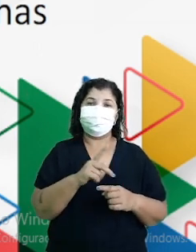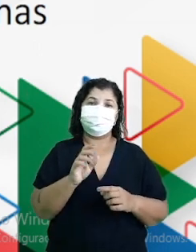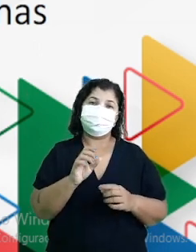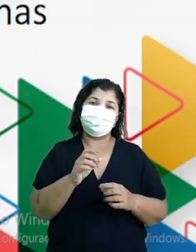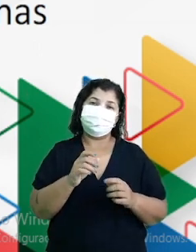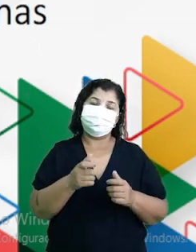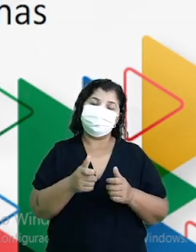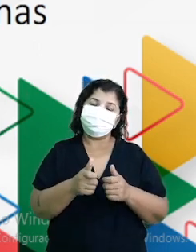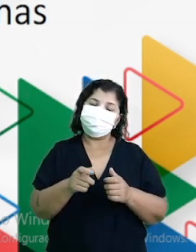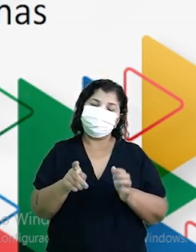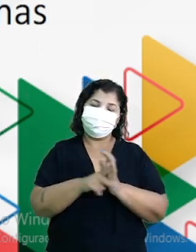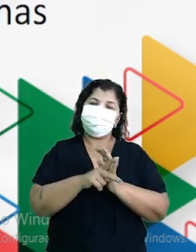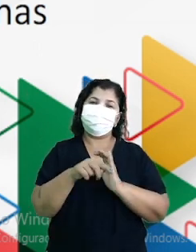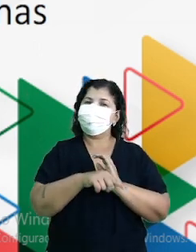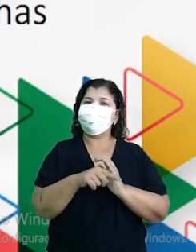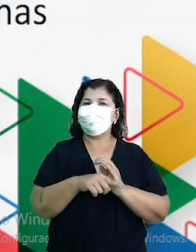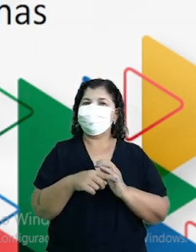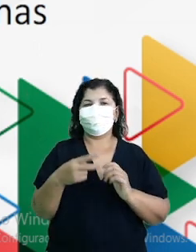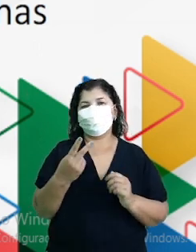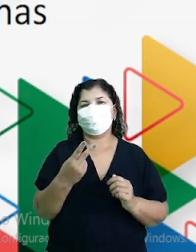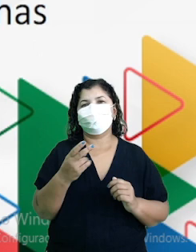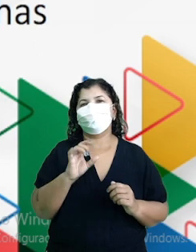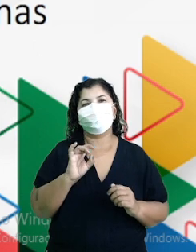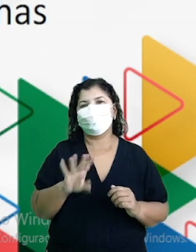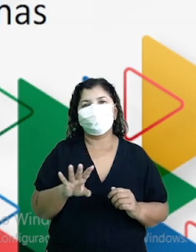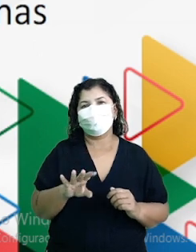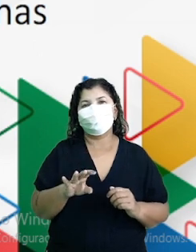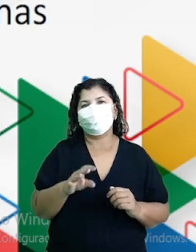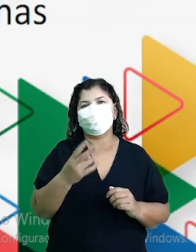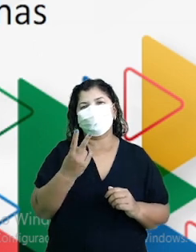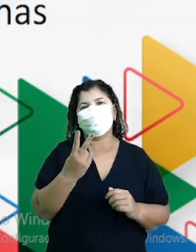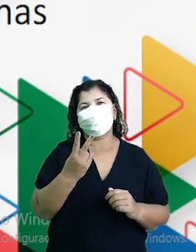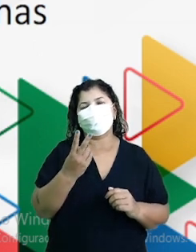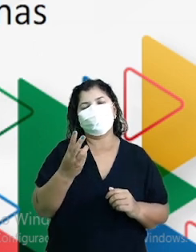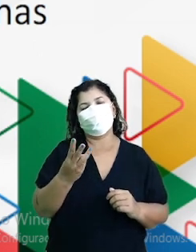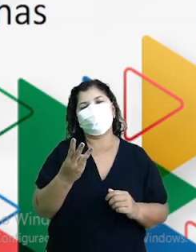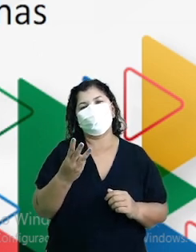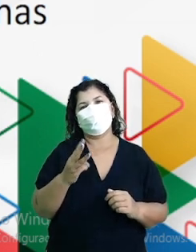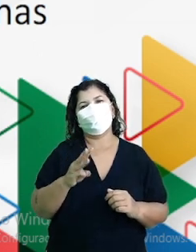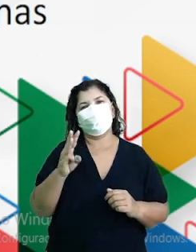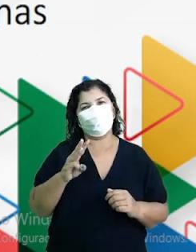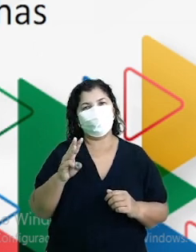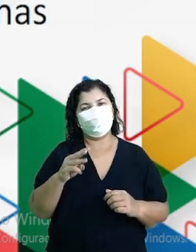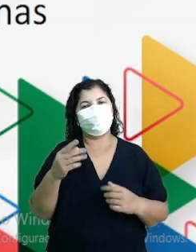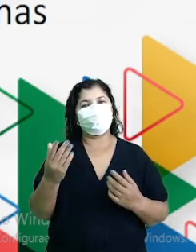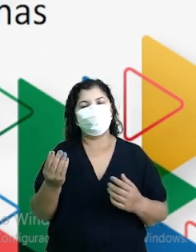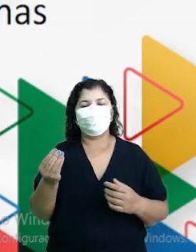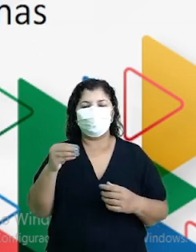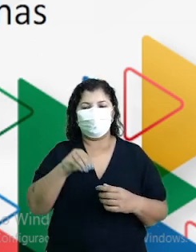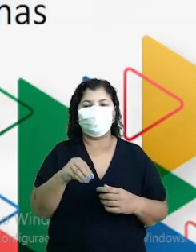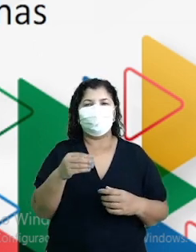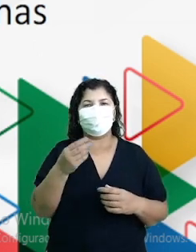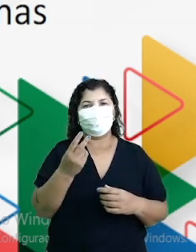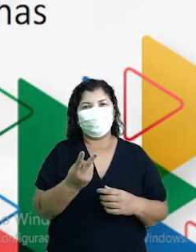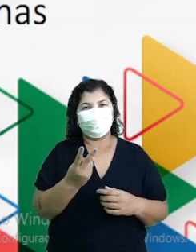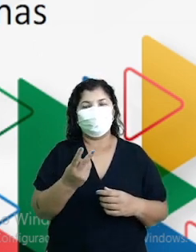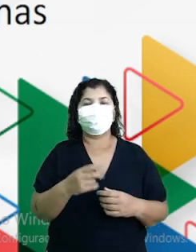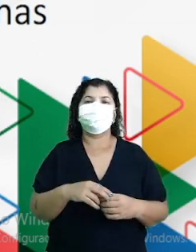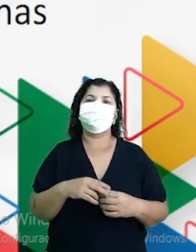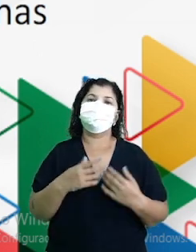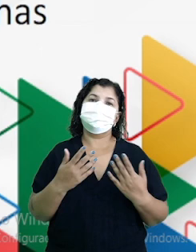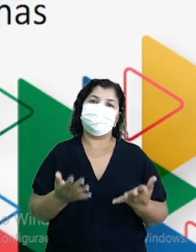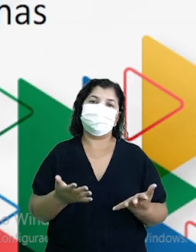1,5 volt. Ele precisa de aproximadamente 3 volts para funcionar. Então, a gente conecta 2 pilhas. Já observou